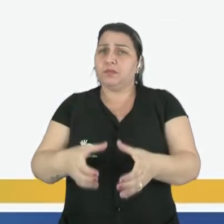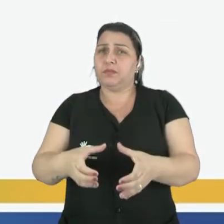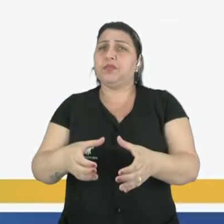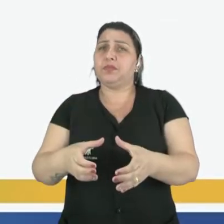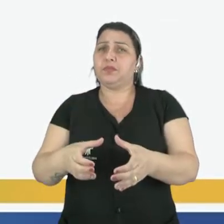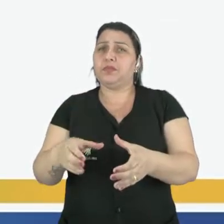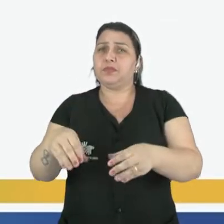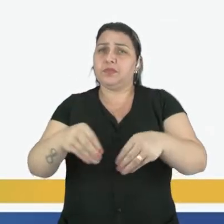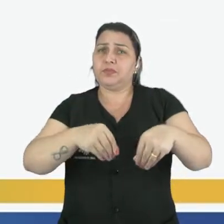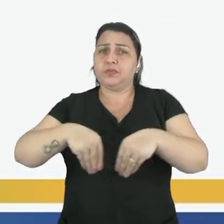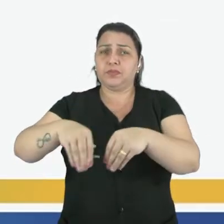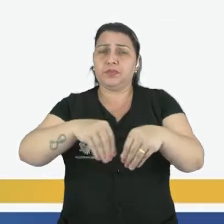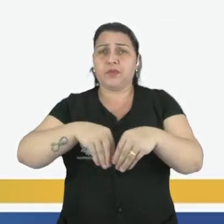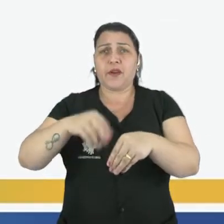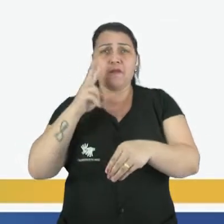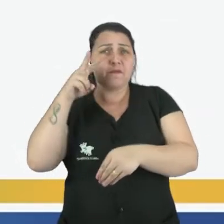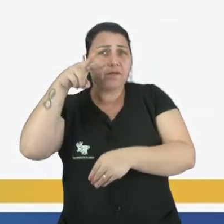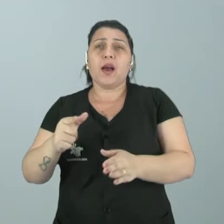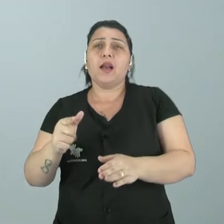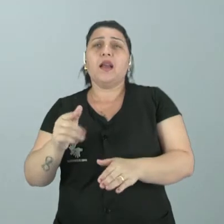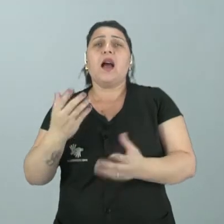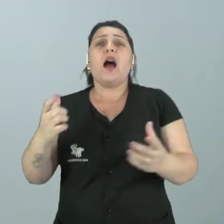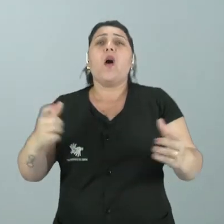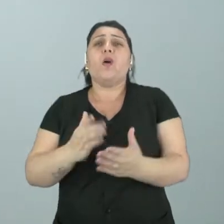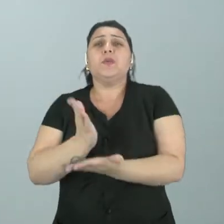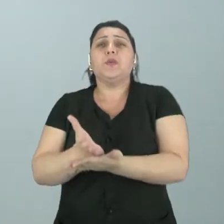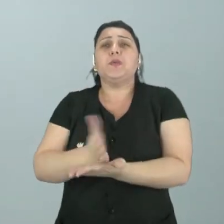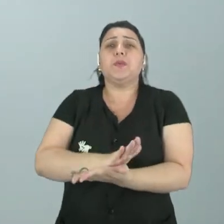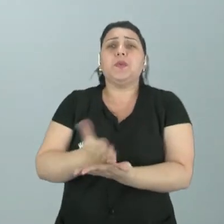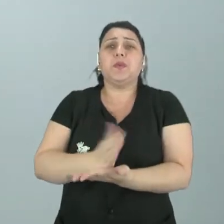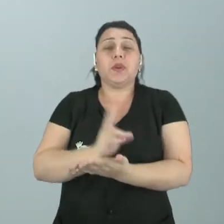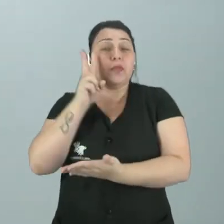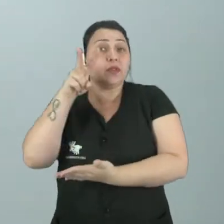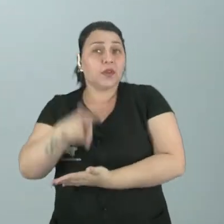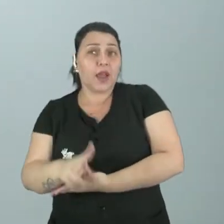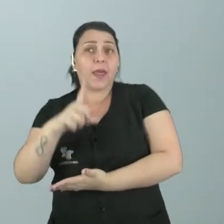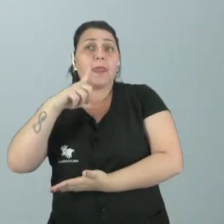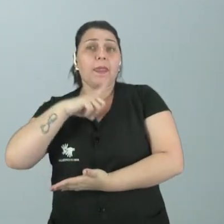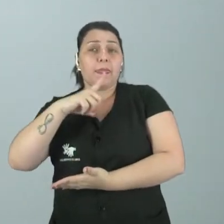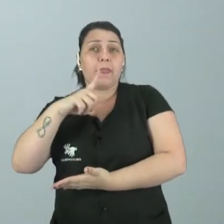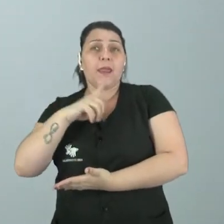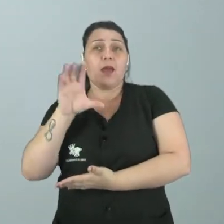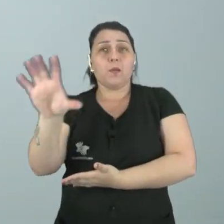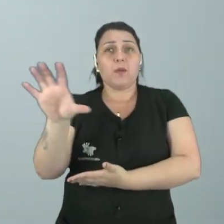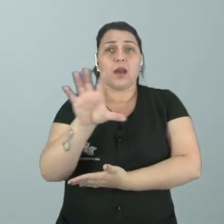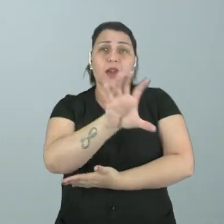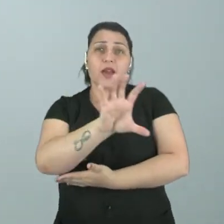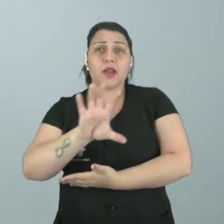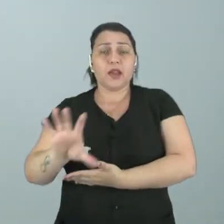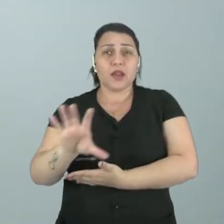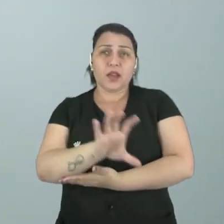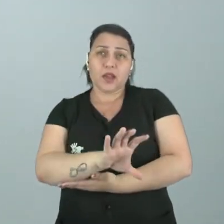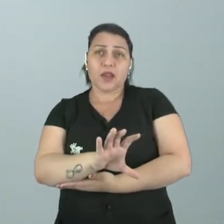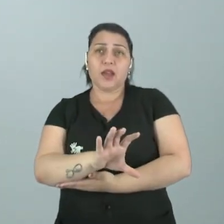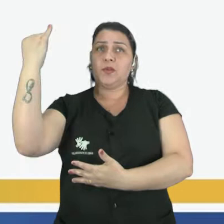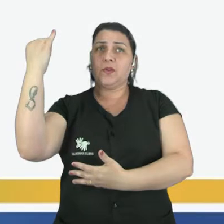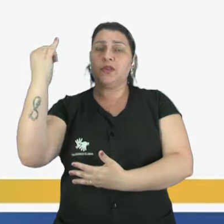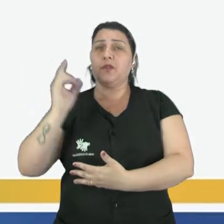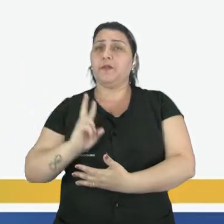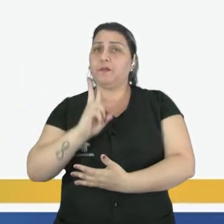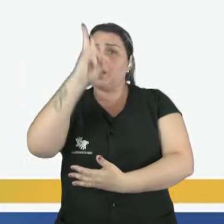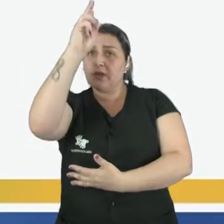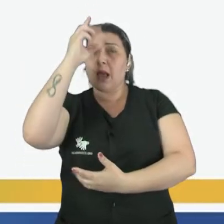assunto que você tem um convívio diretamente aqui onde nós vivemos, mas para quem já viu pela